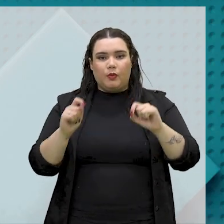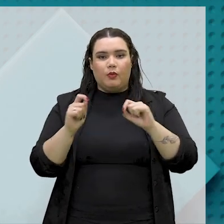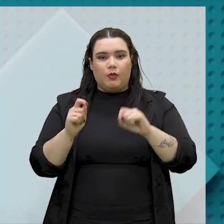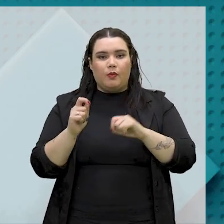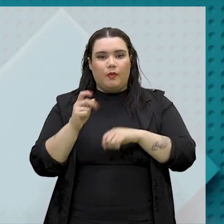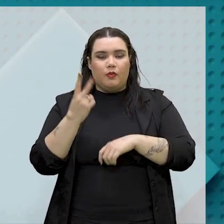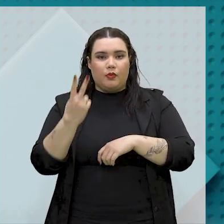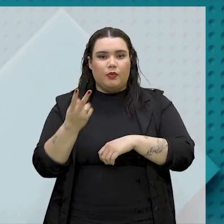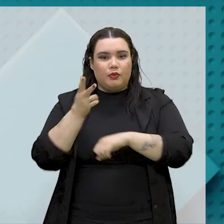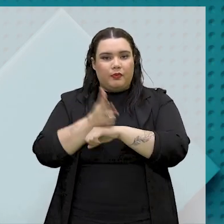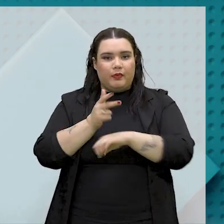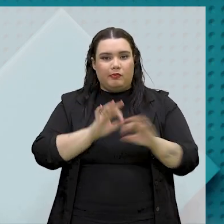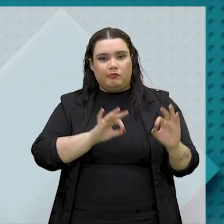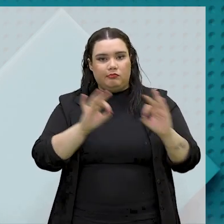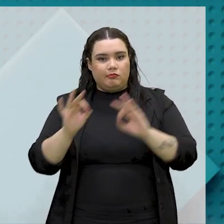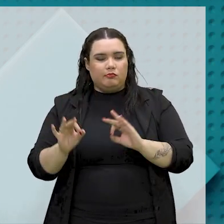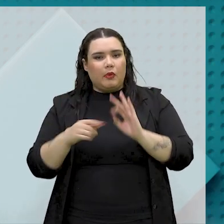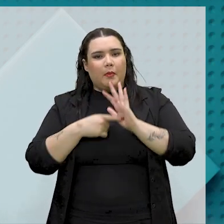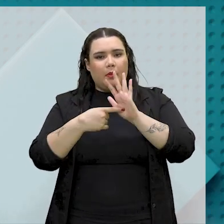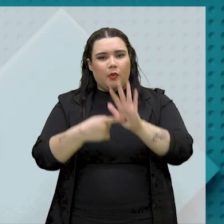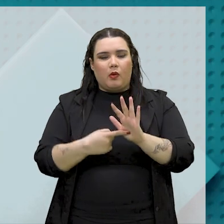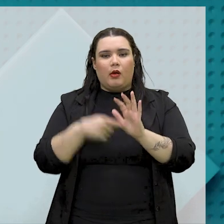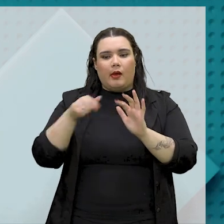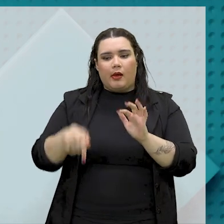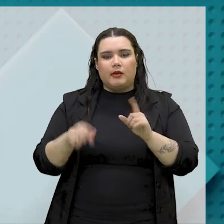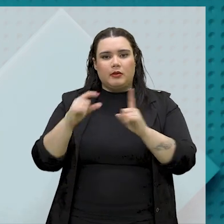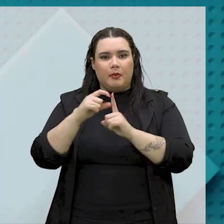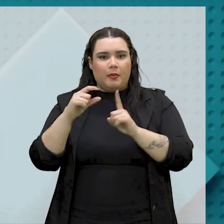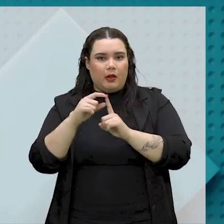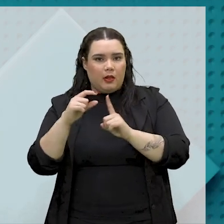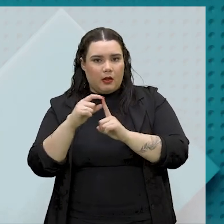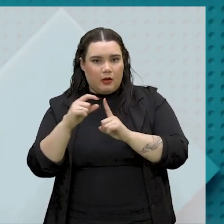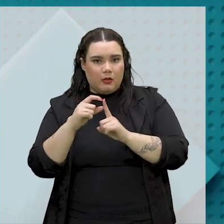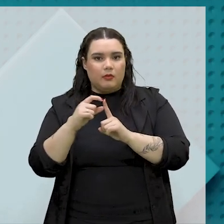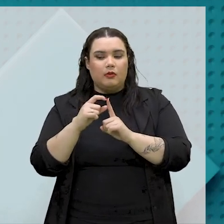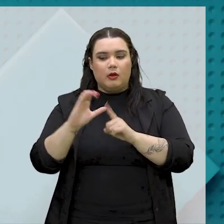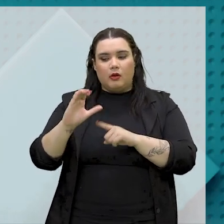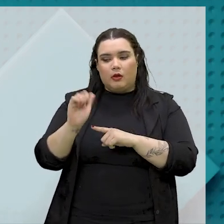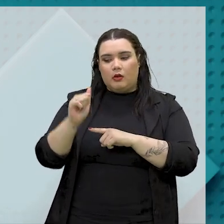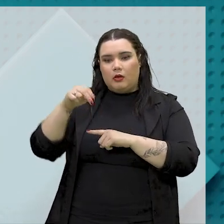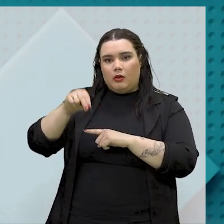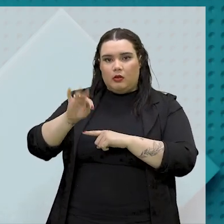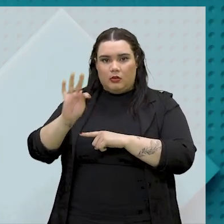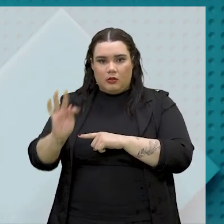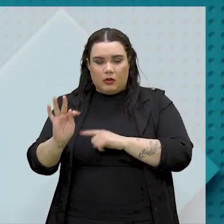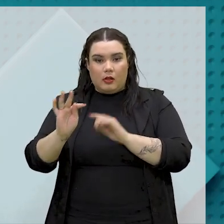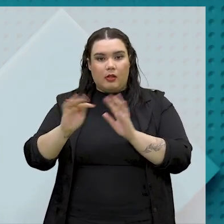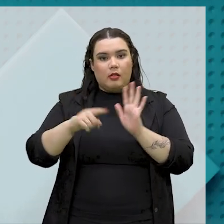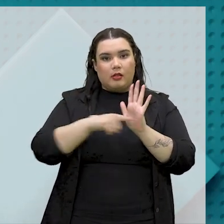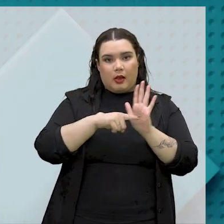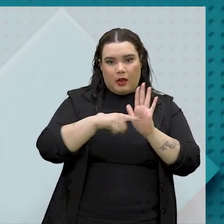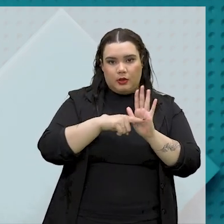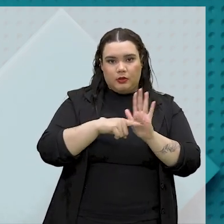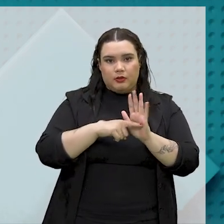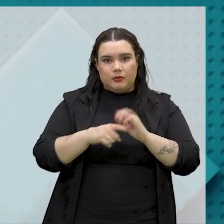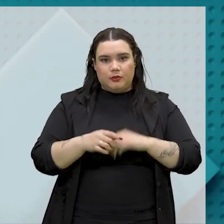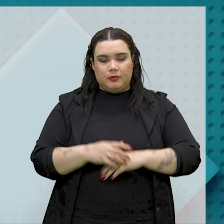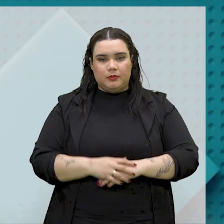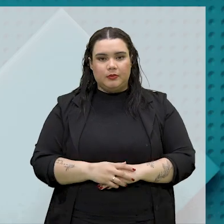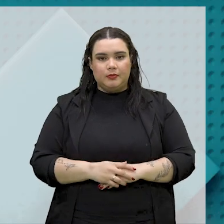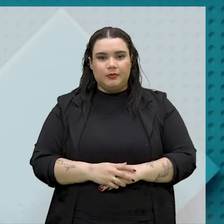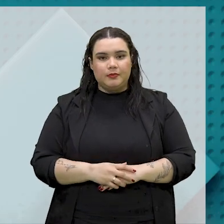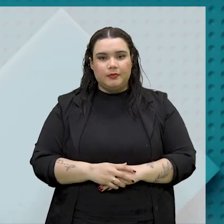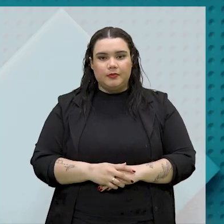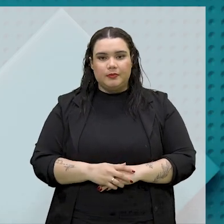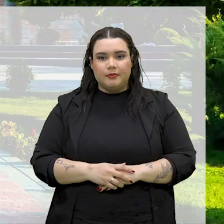dois VTs, onde eu vou trabalhar um pouquinho essa questão do can't como impossibilidade. Pay